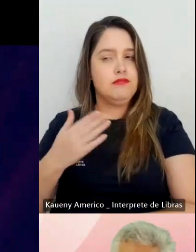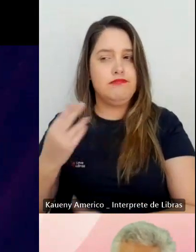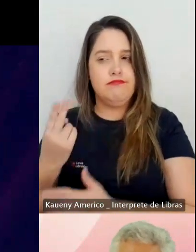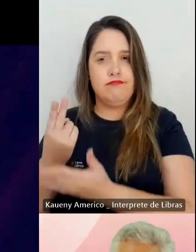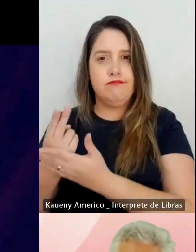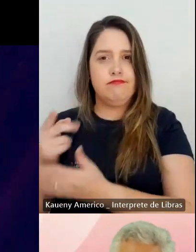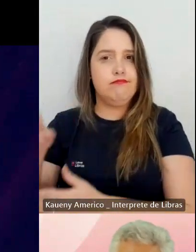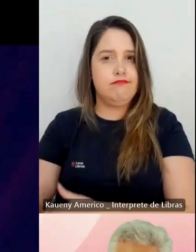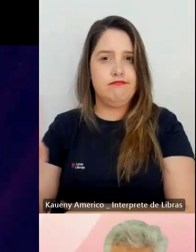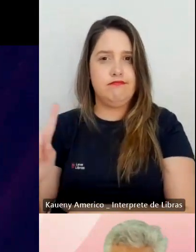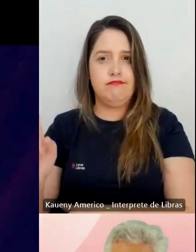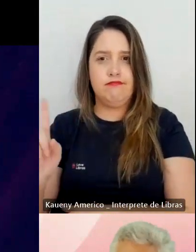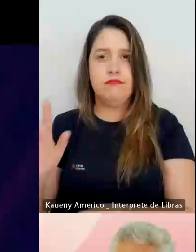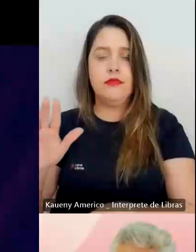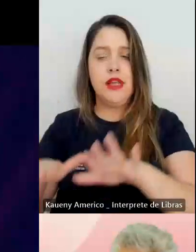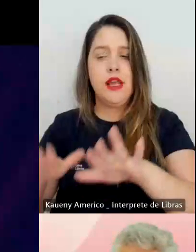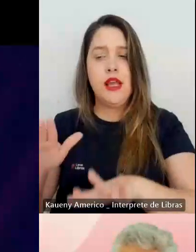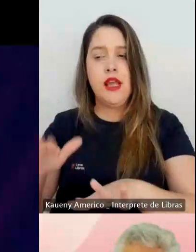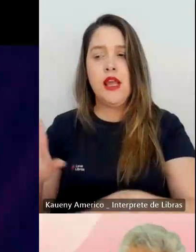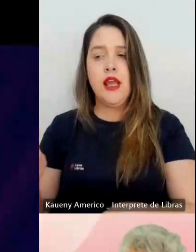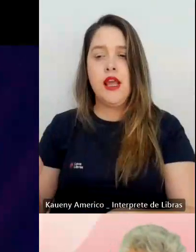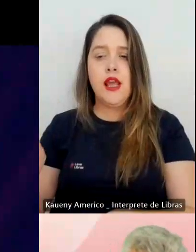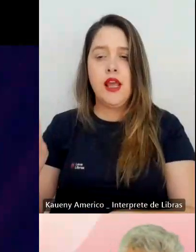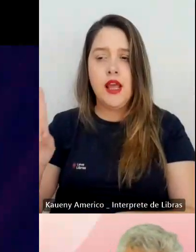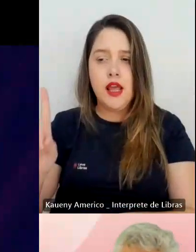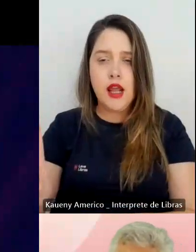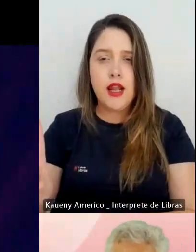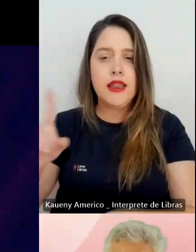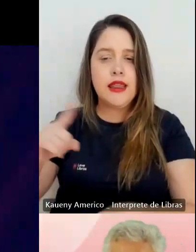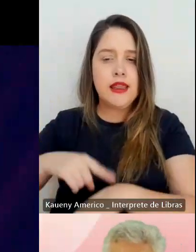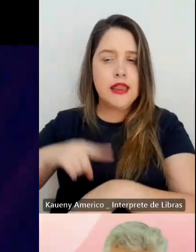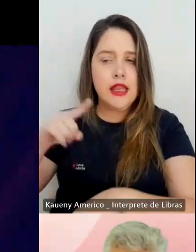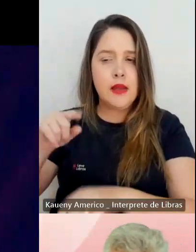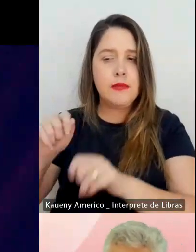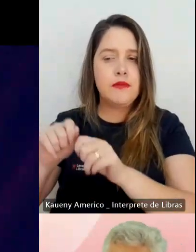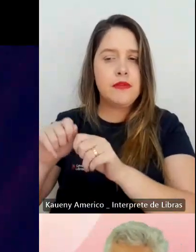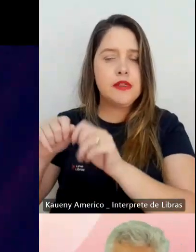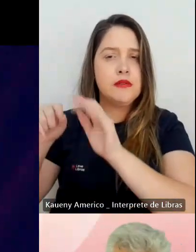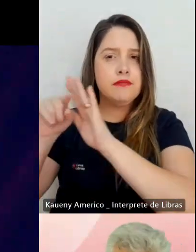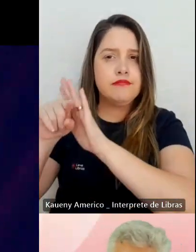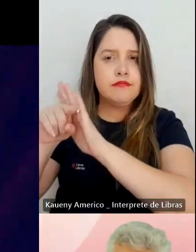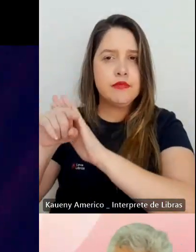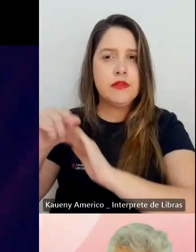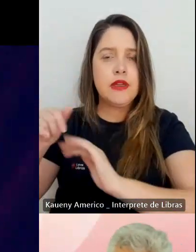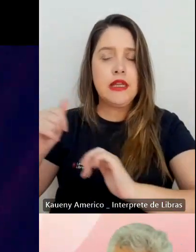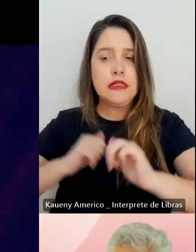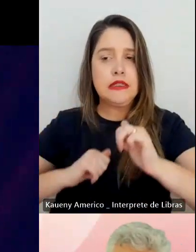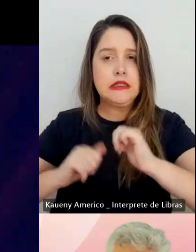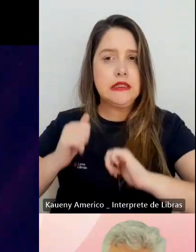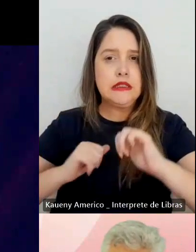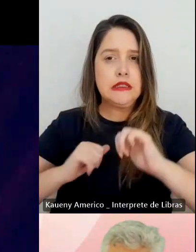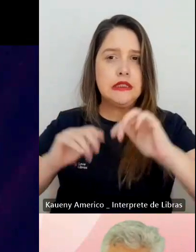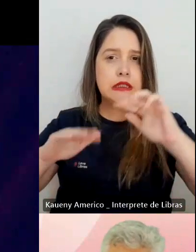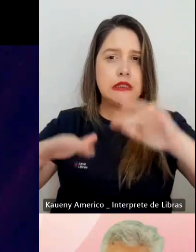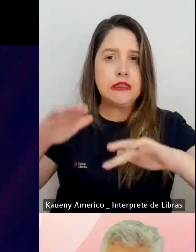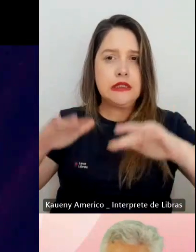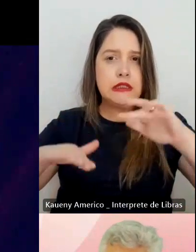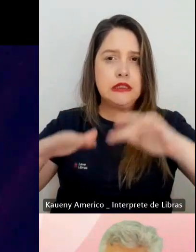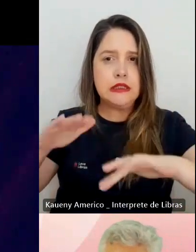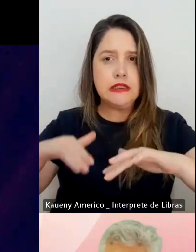depender muito de quem está te ajudando ali na hora para fazer o exame, a expectativa às vezes criada, se você pega